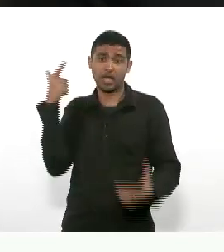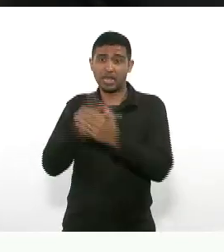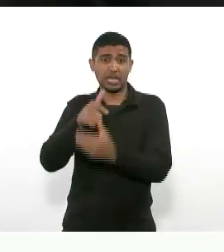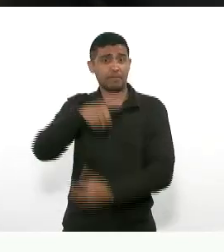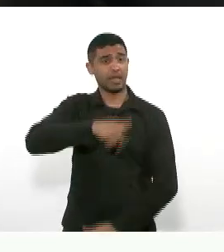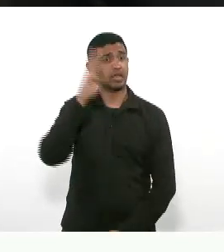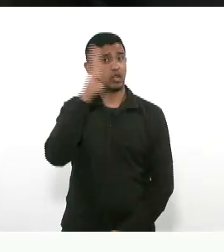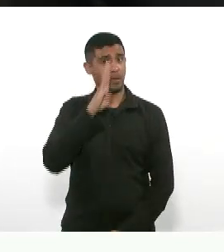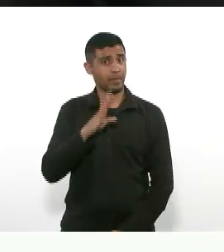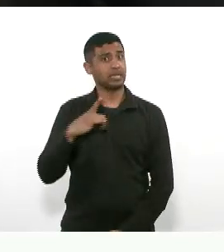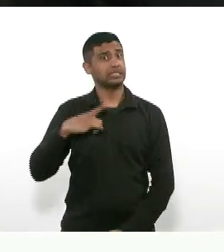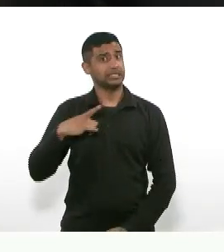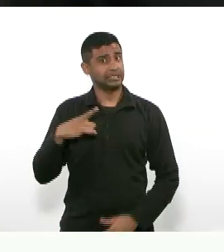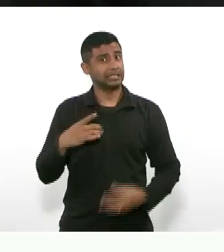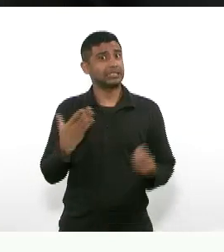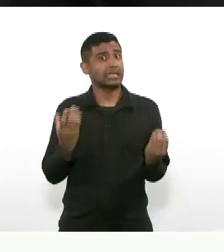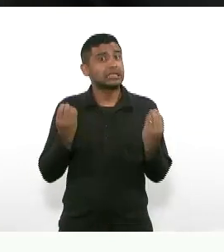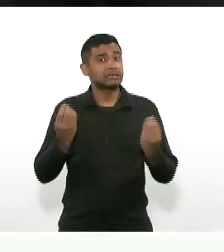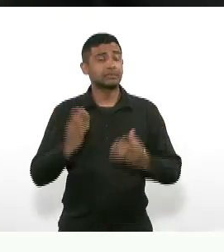sua gênese